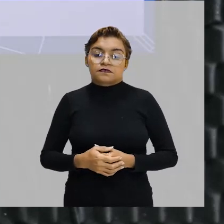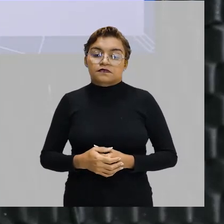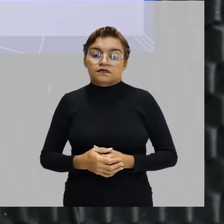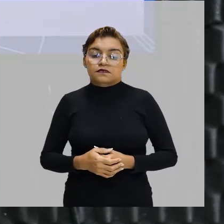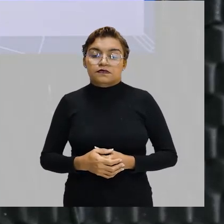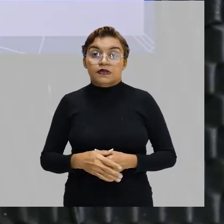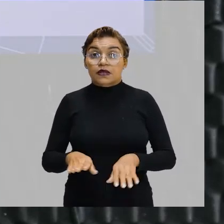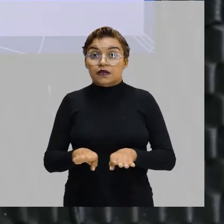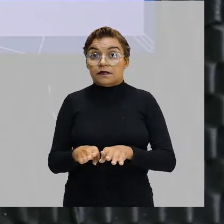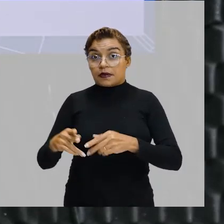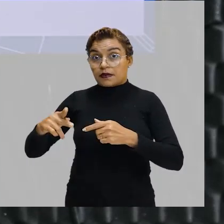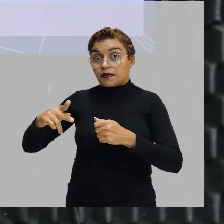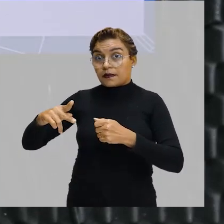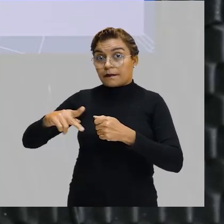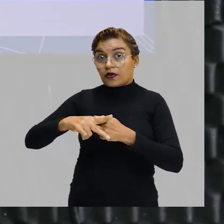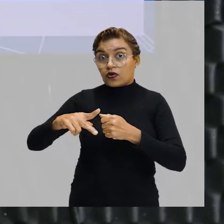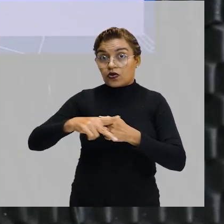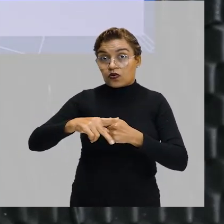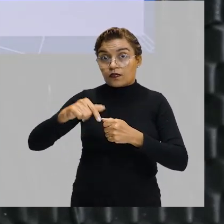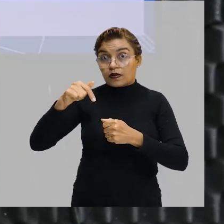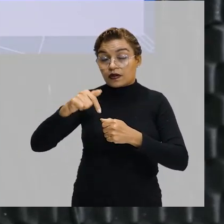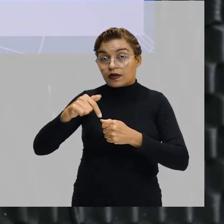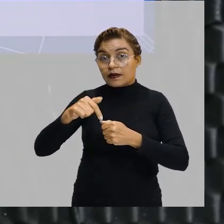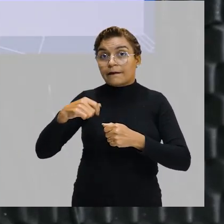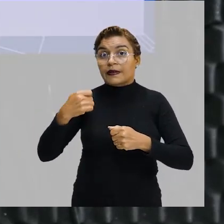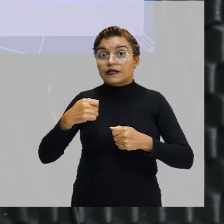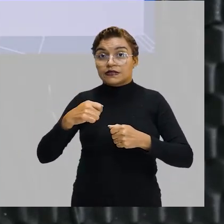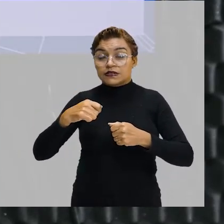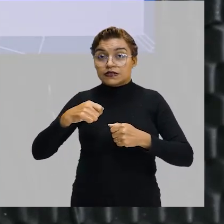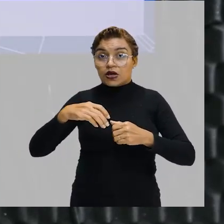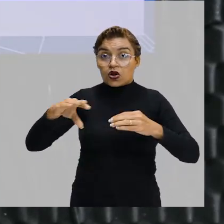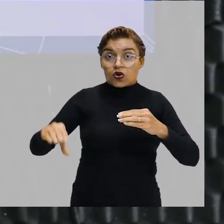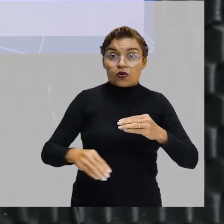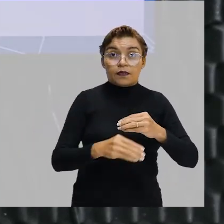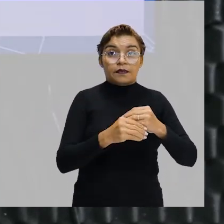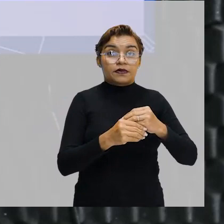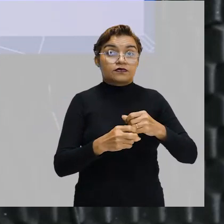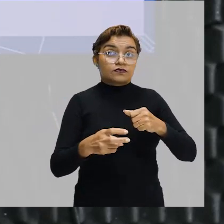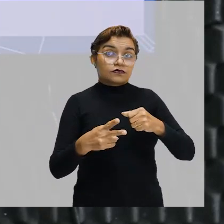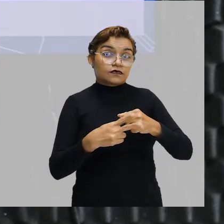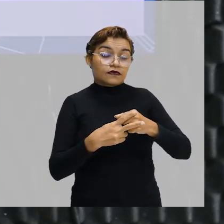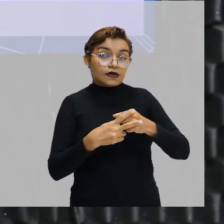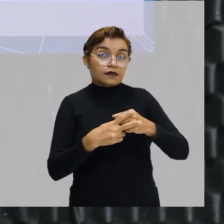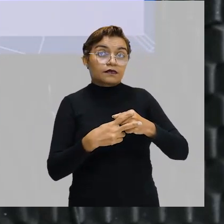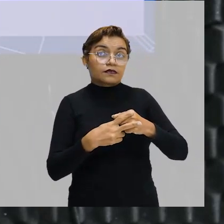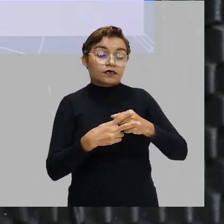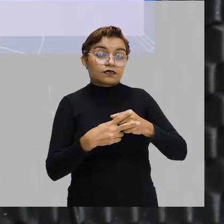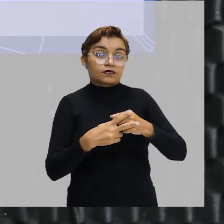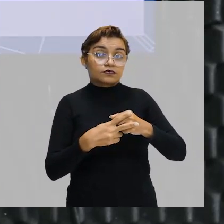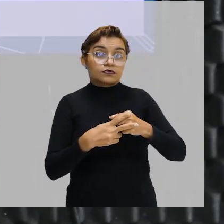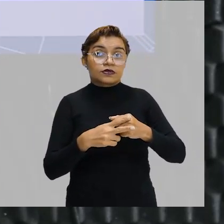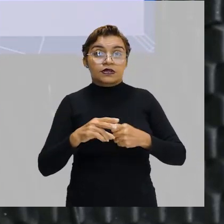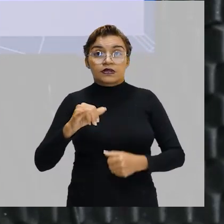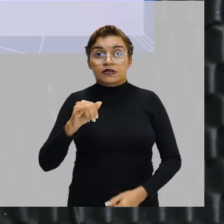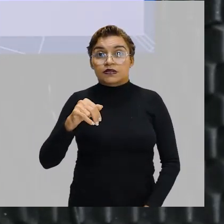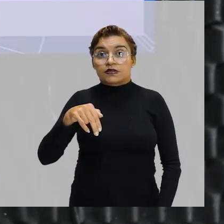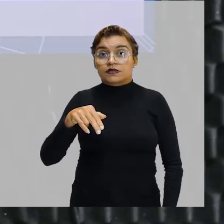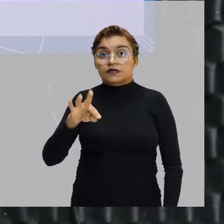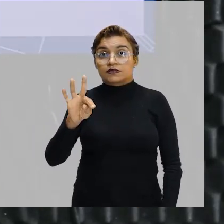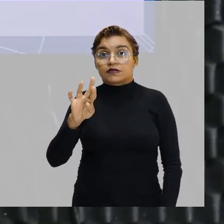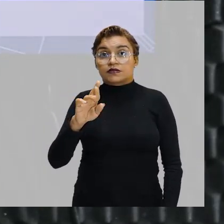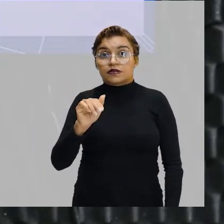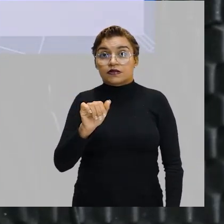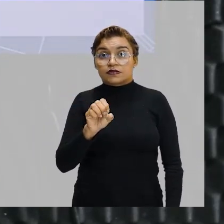precisa acompanhar um complemento de um verbo transitivo indireto. Né? Eu tenho a